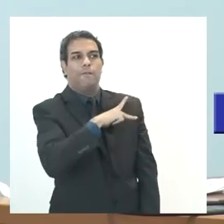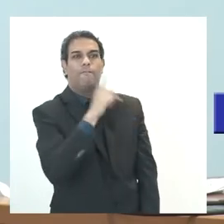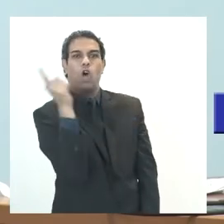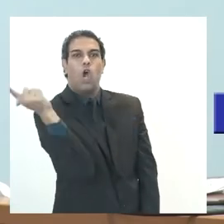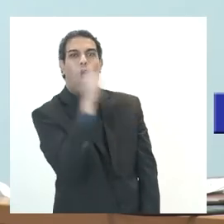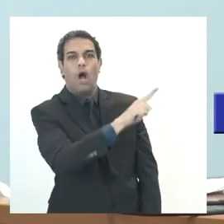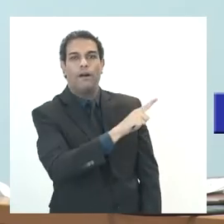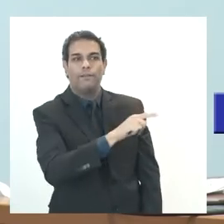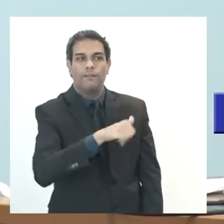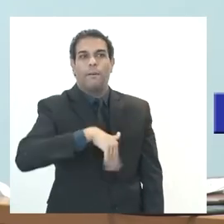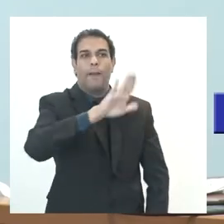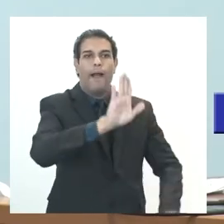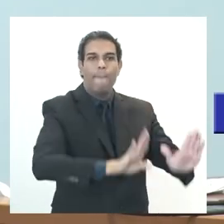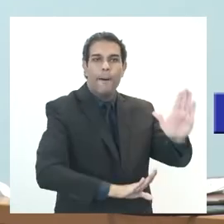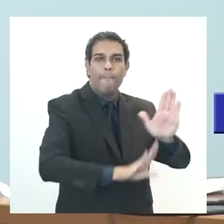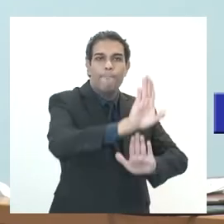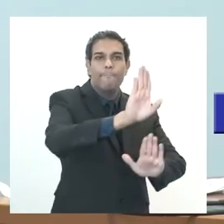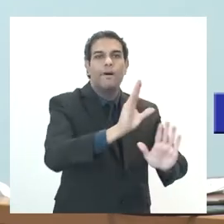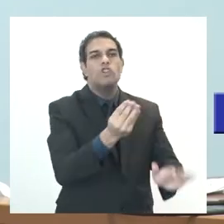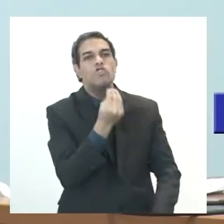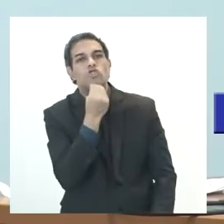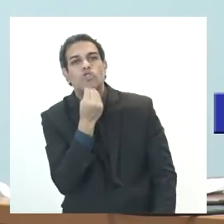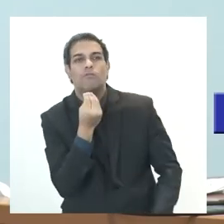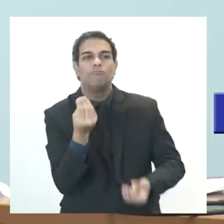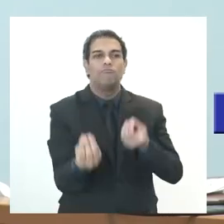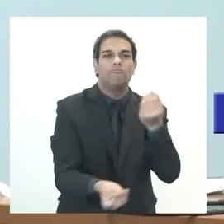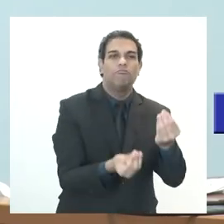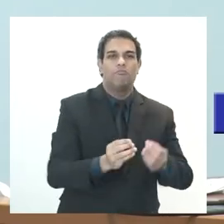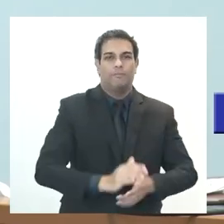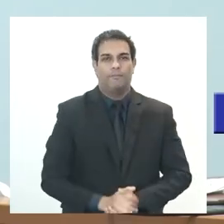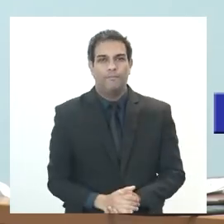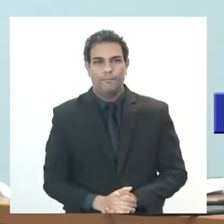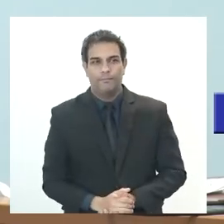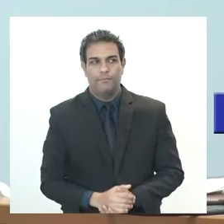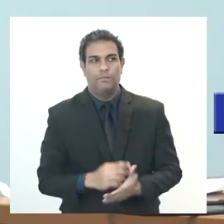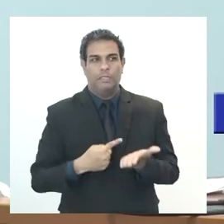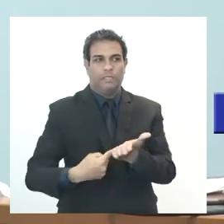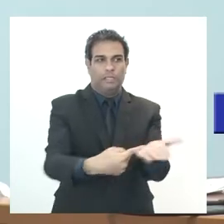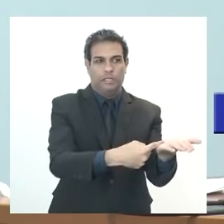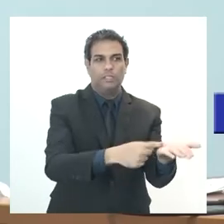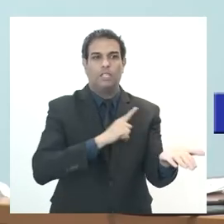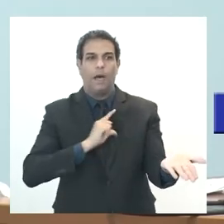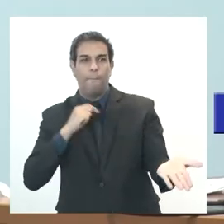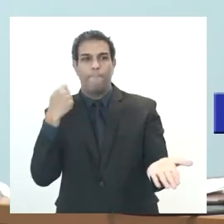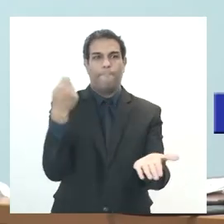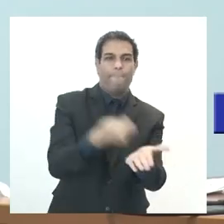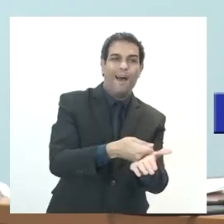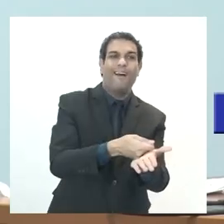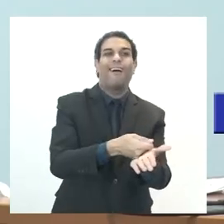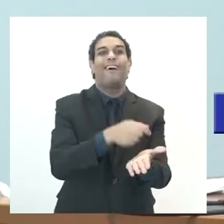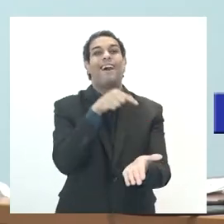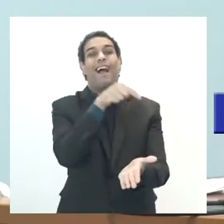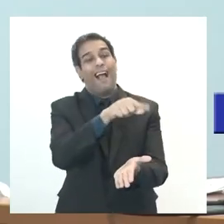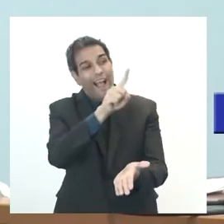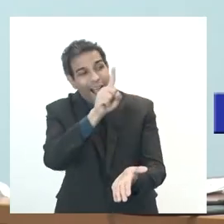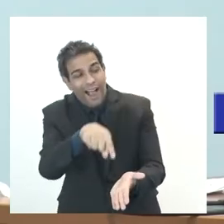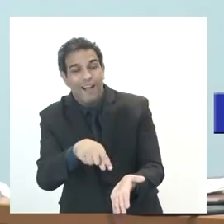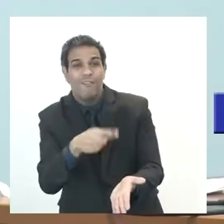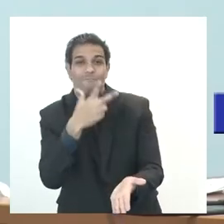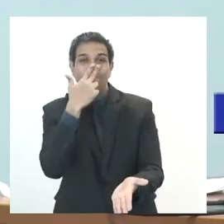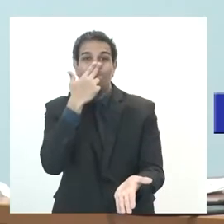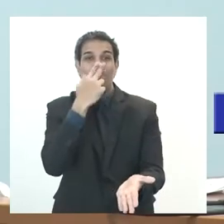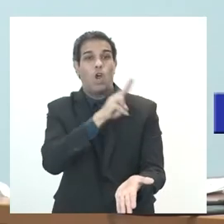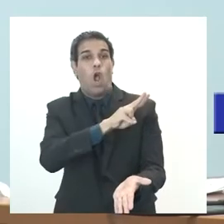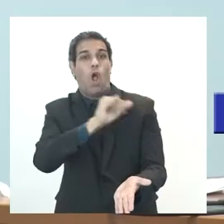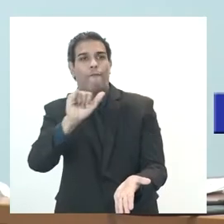conseguir mais um nicho de mercado só Claro evidentemente que são aqueles né que dão lucro né Isso já tem